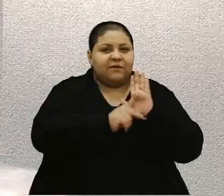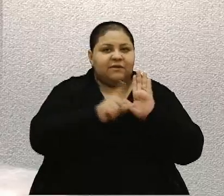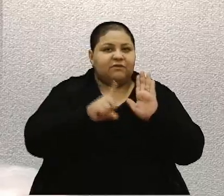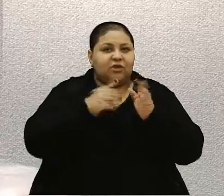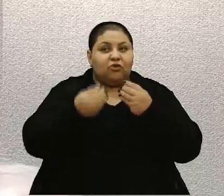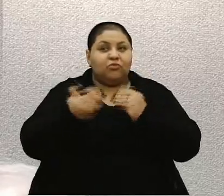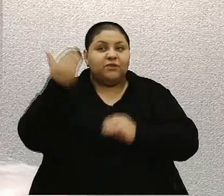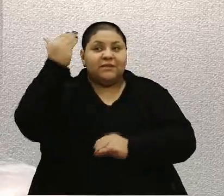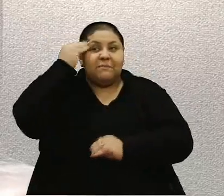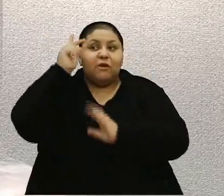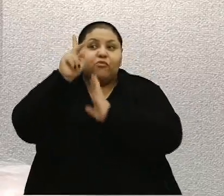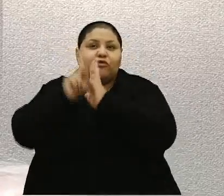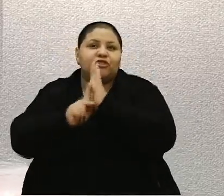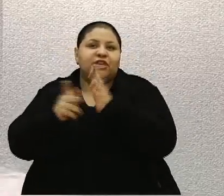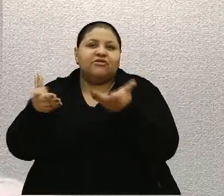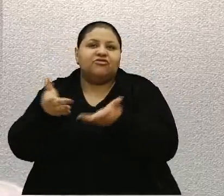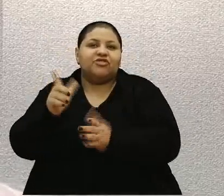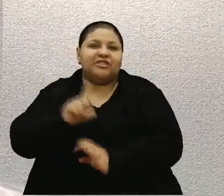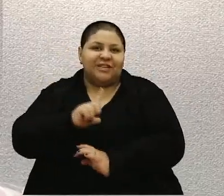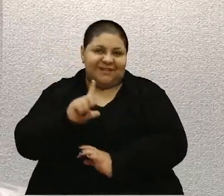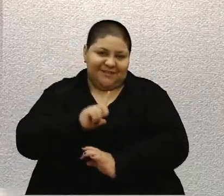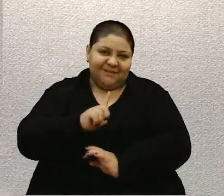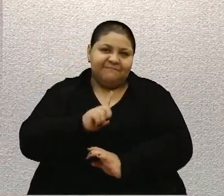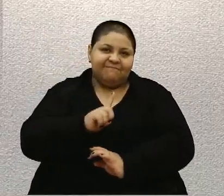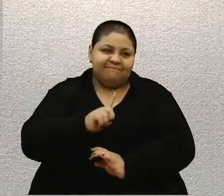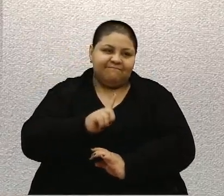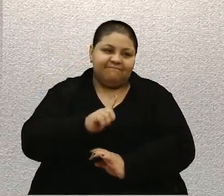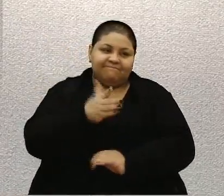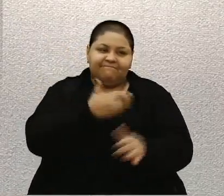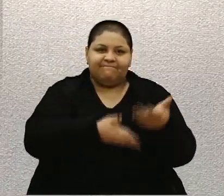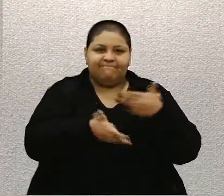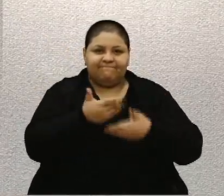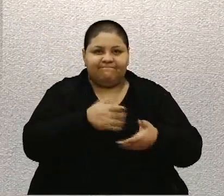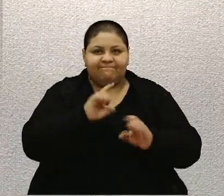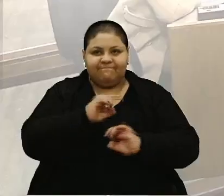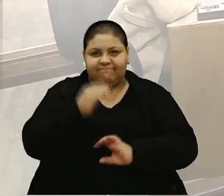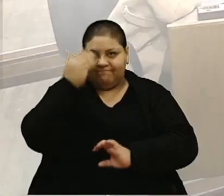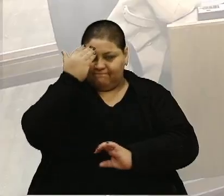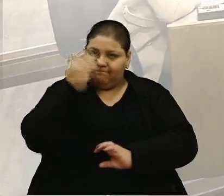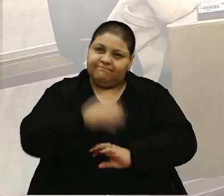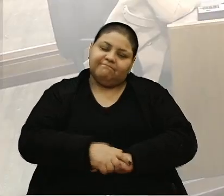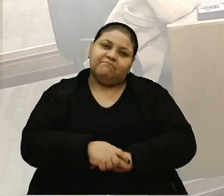quantos projetos já existem e que estão em tramitação era isso obrigado